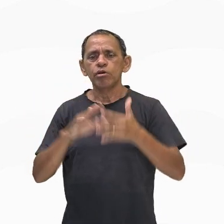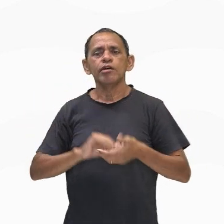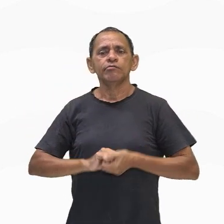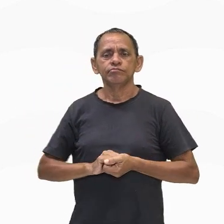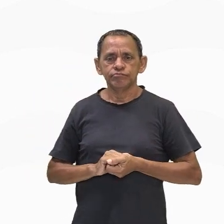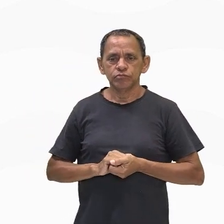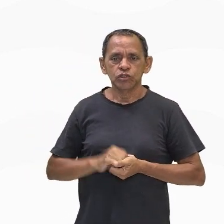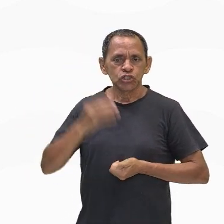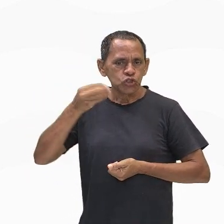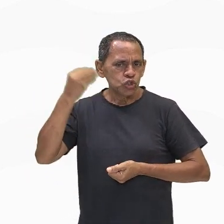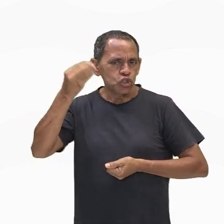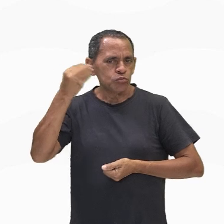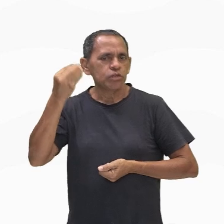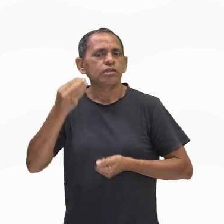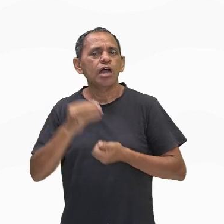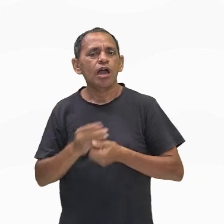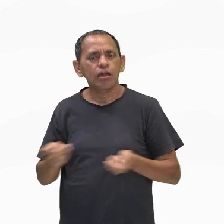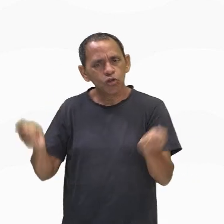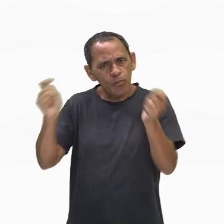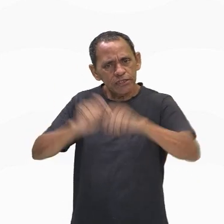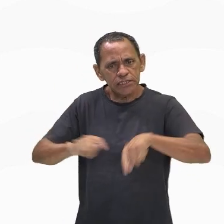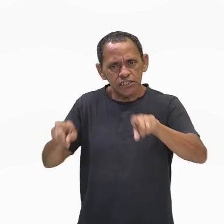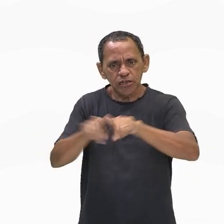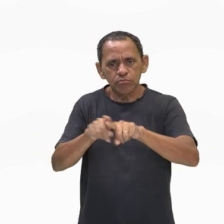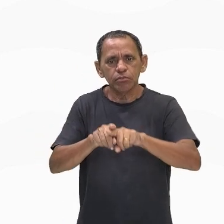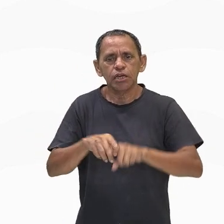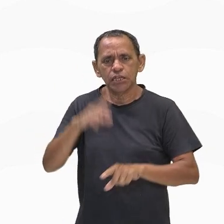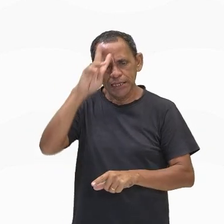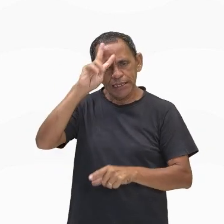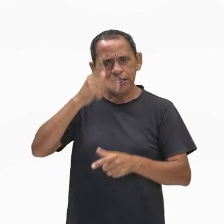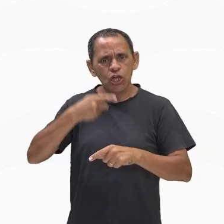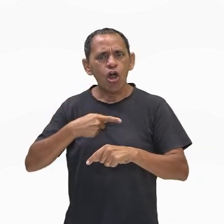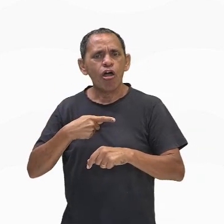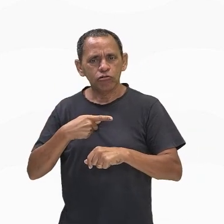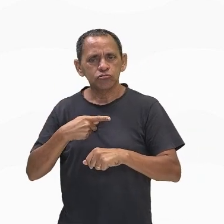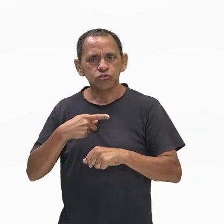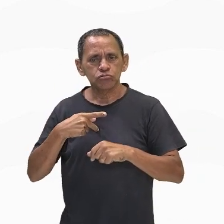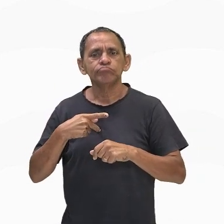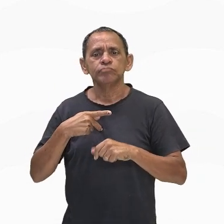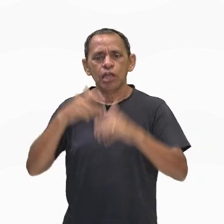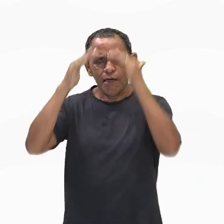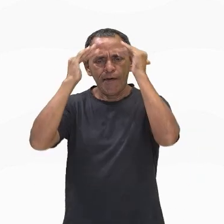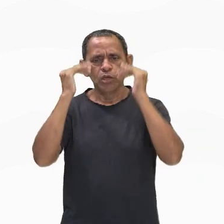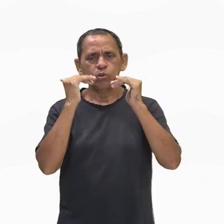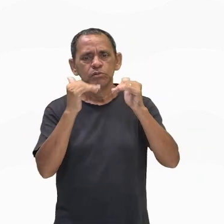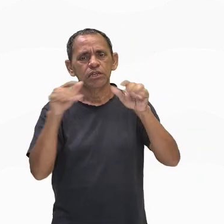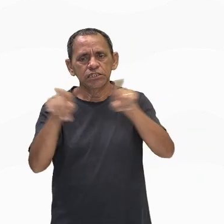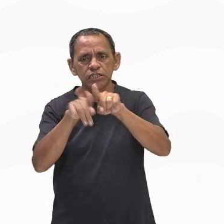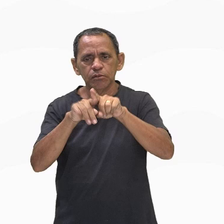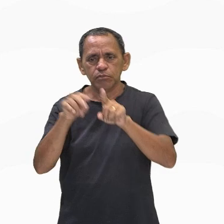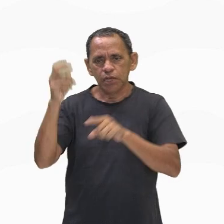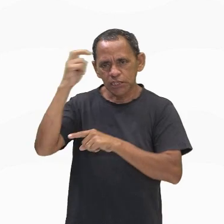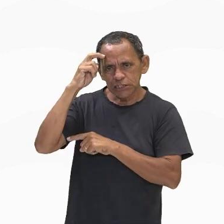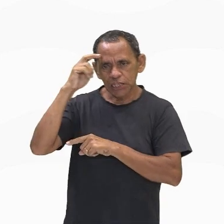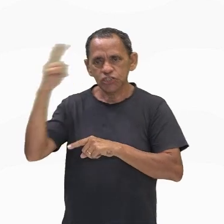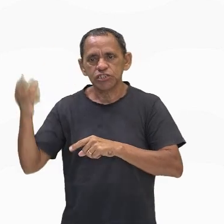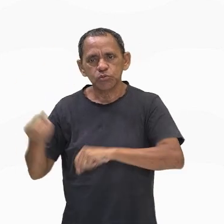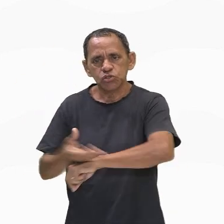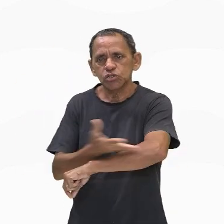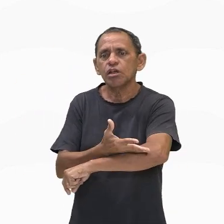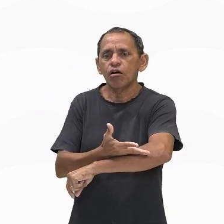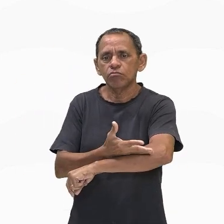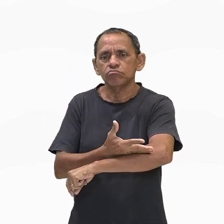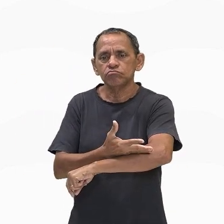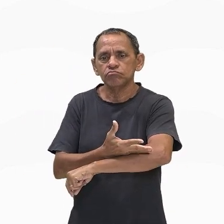quê? Do autoconhecimento, da autorresponsabilidade e da inteligência emocional. Pronto para emitir a